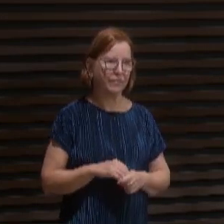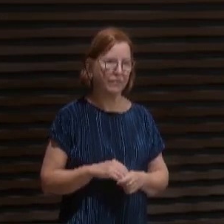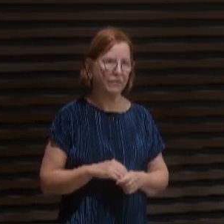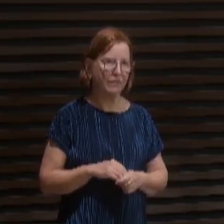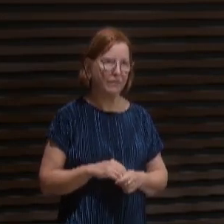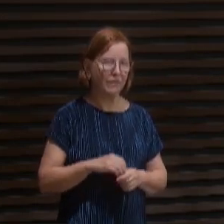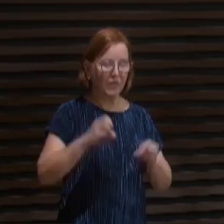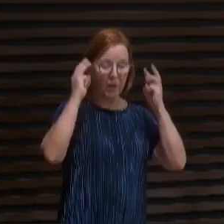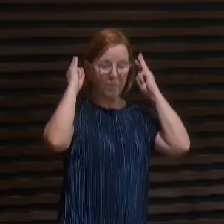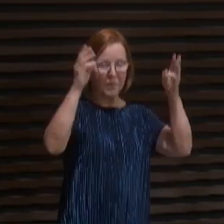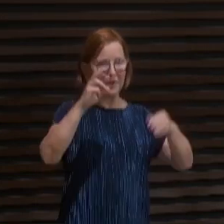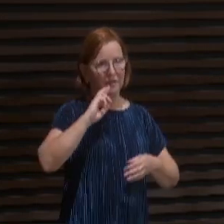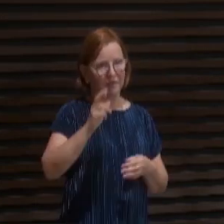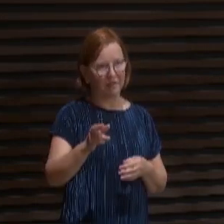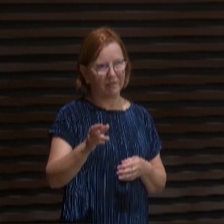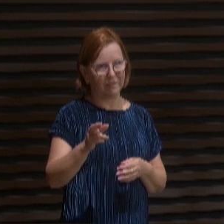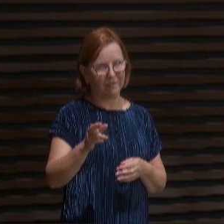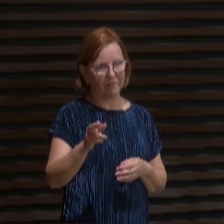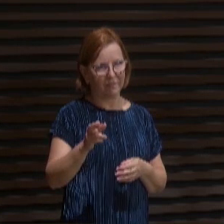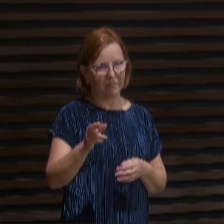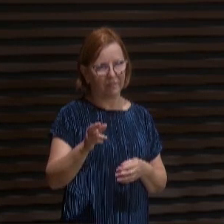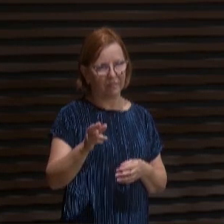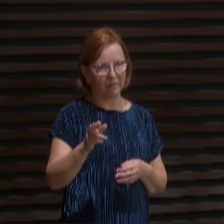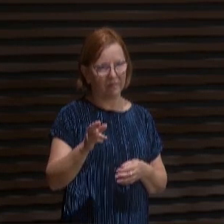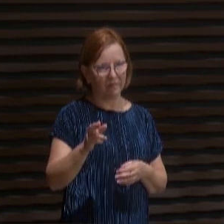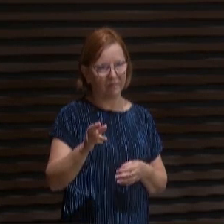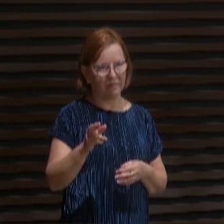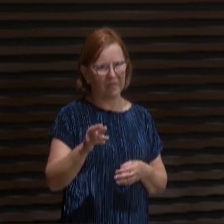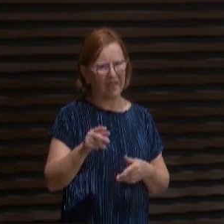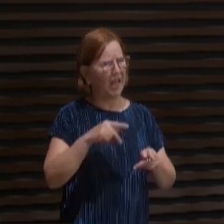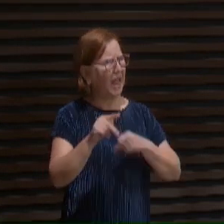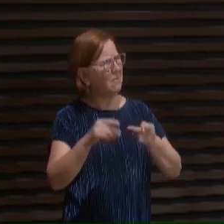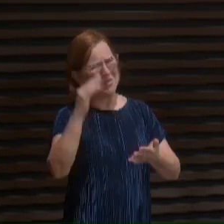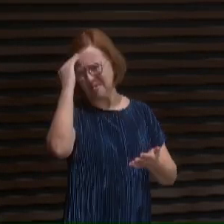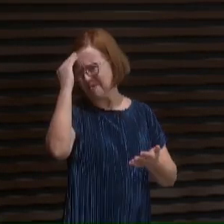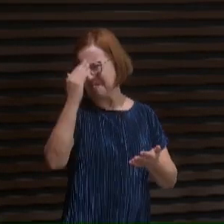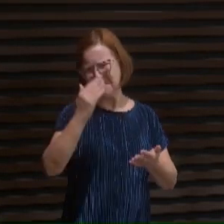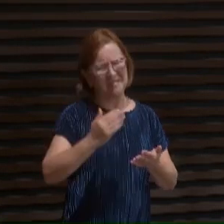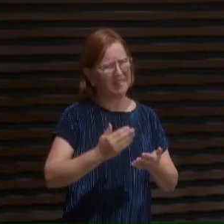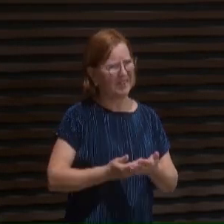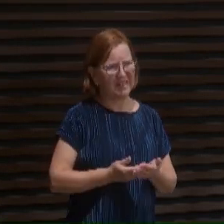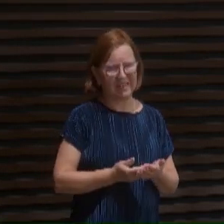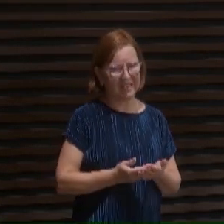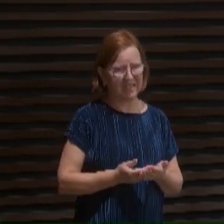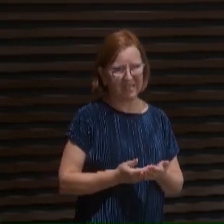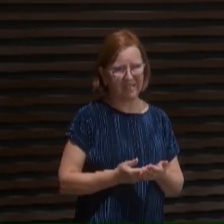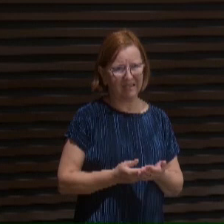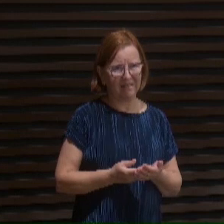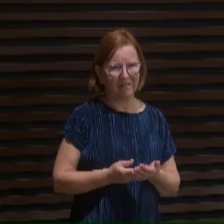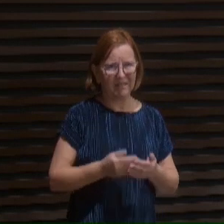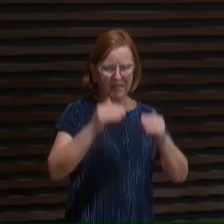Respondeu Moisés: eis que não crerão, nem acudirão à minha